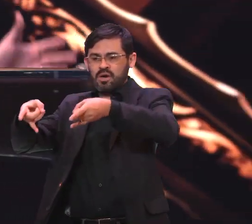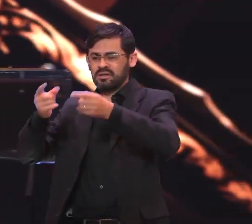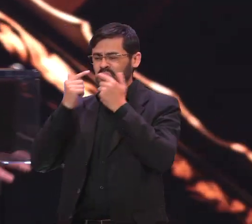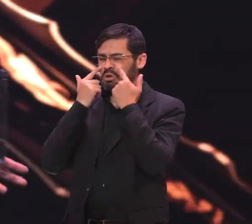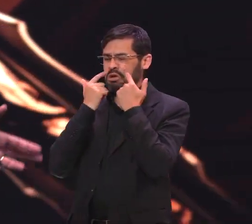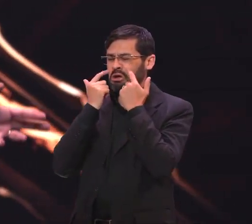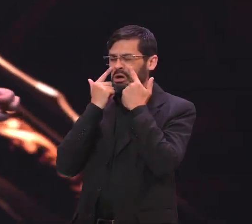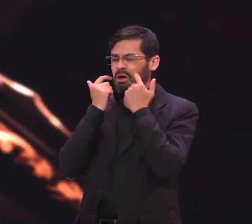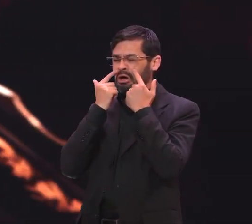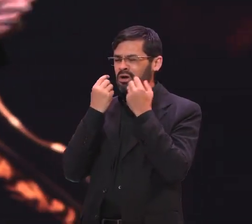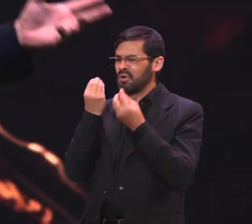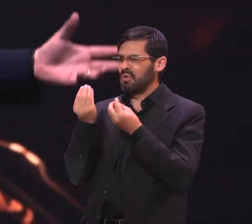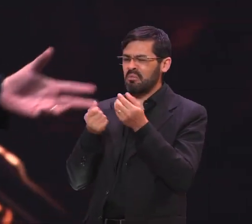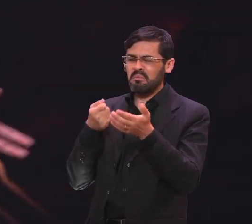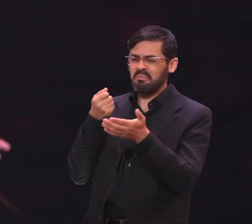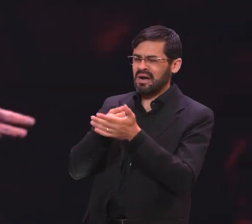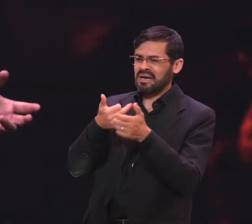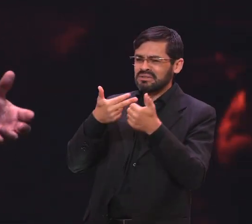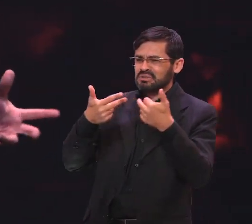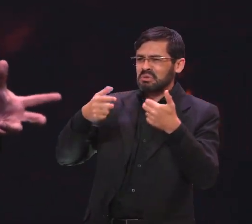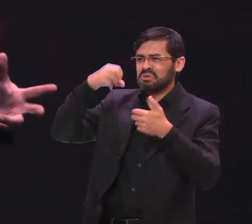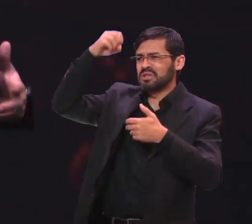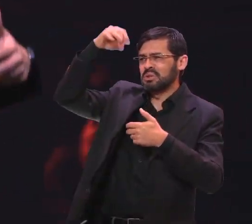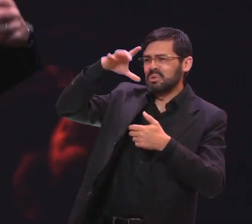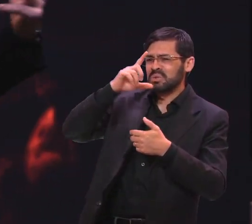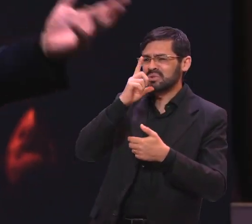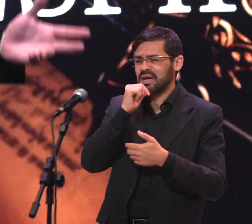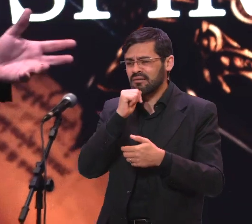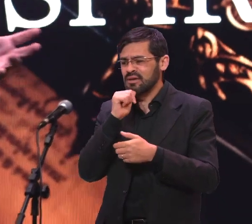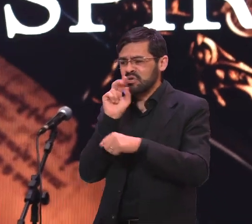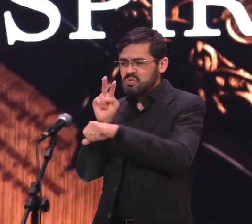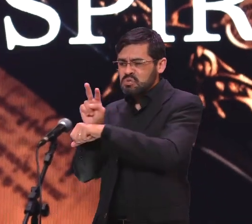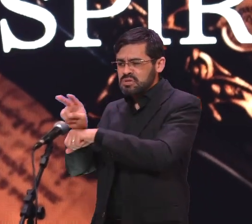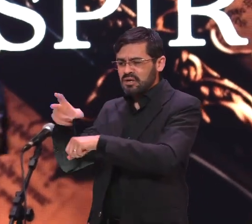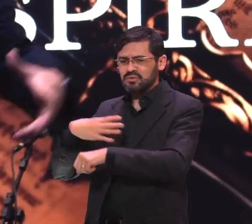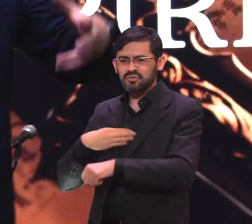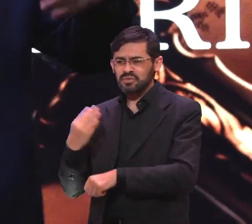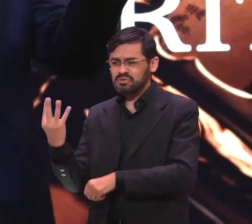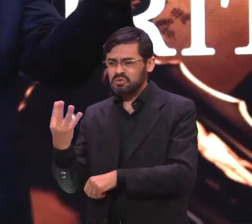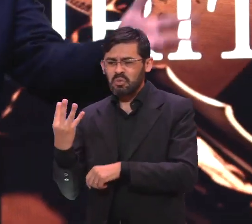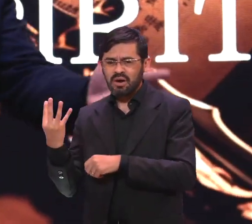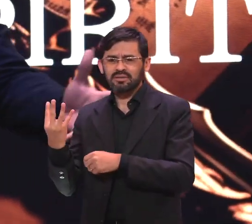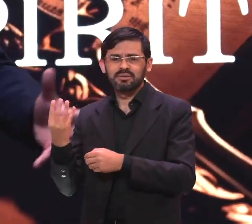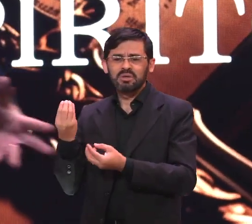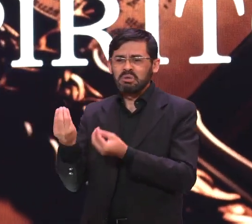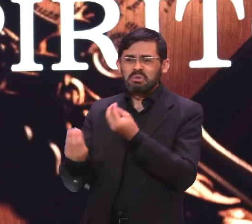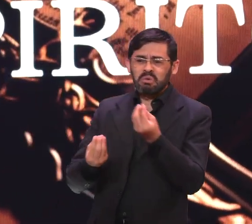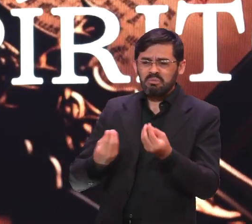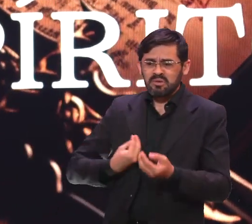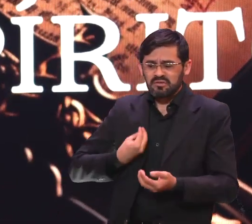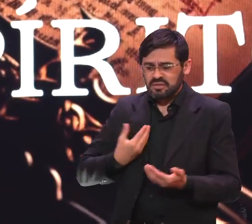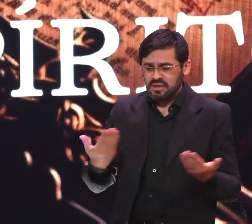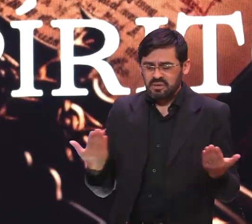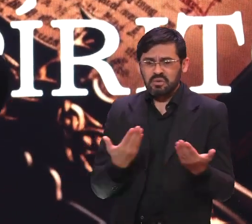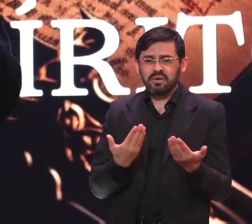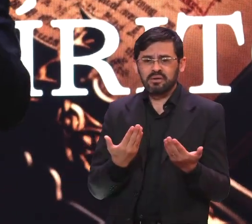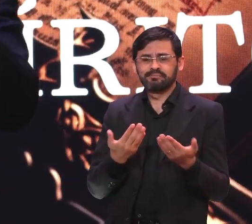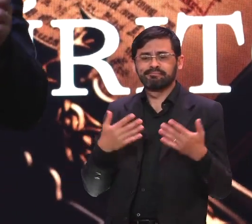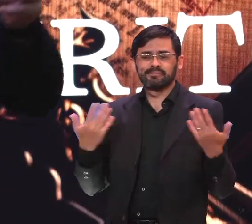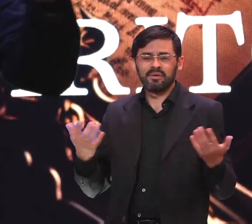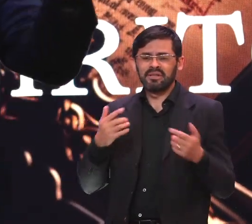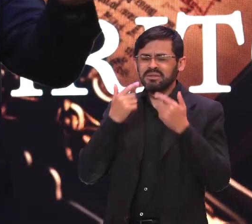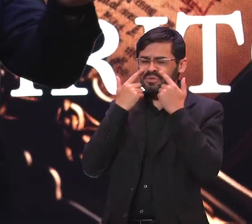começa a chorar: como eu vou pagar as contas? Como eu vou cuidar dos meninos? Como é que vai ser minha vida agora? E ela